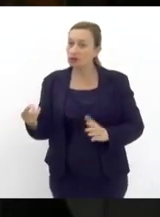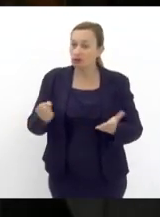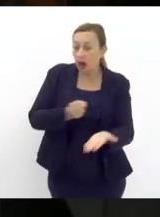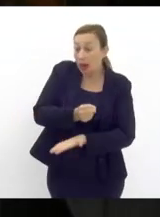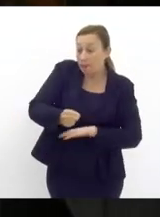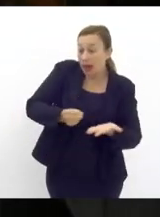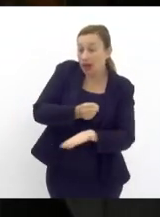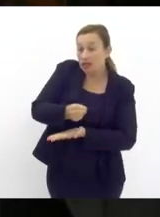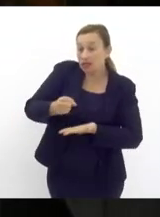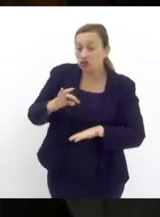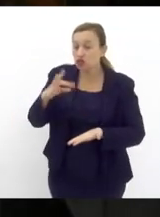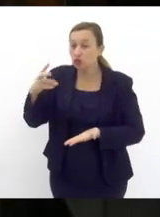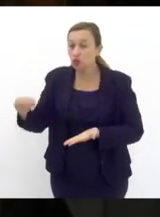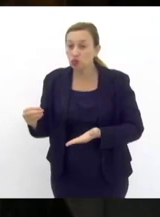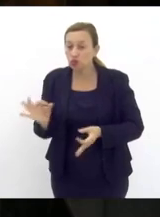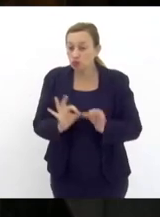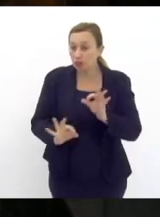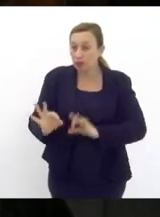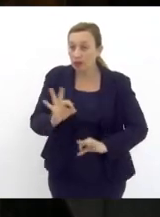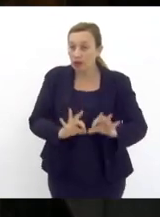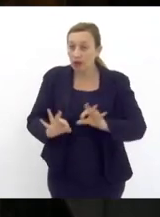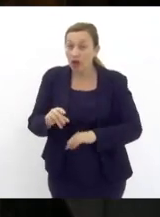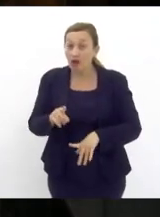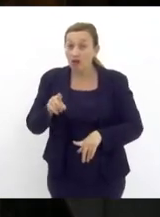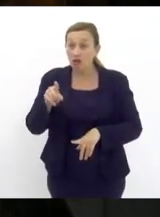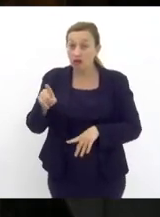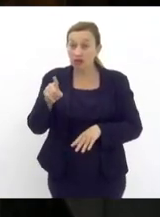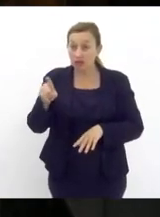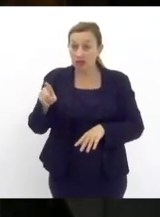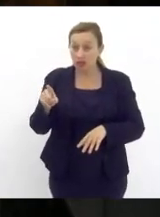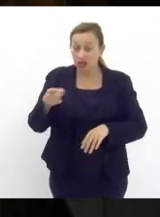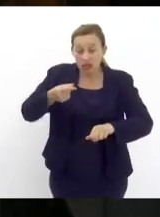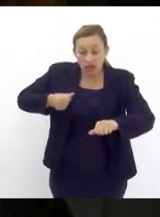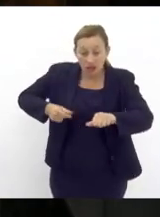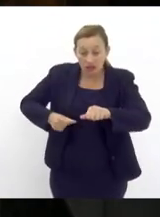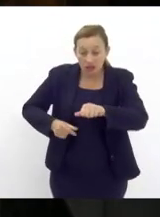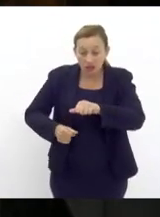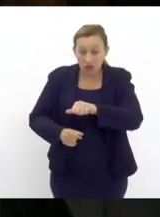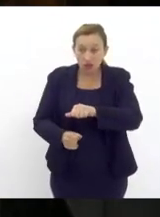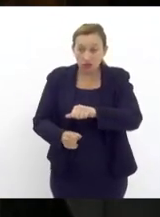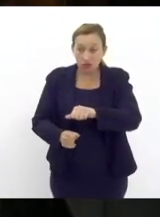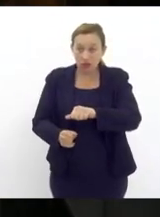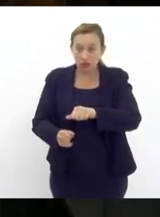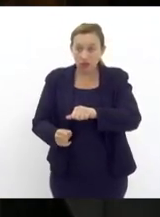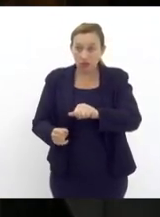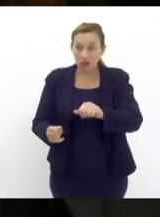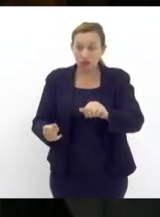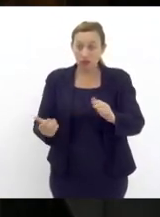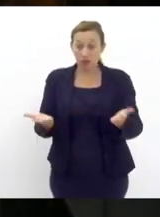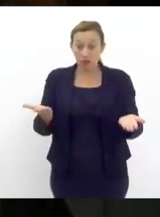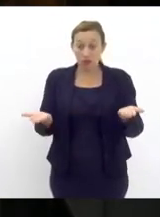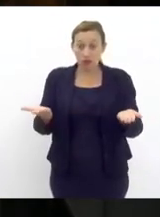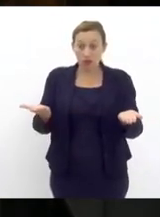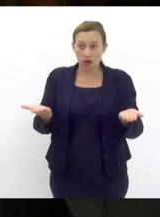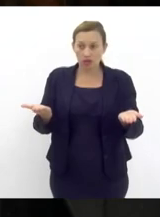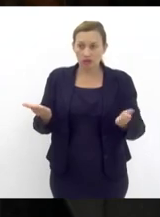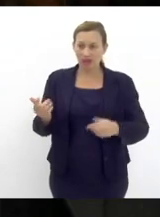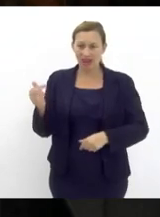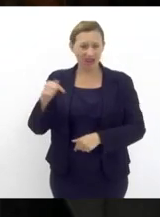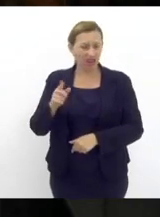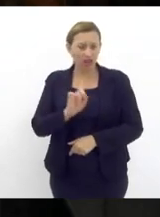e aí você dimensiona os investimentos aqui não